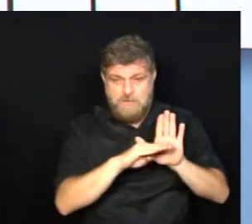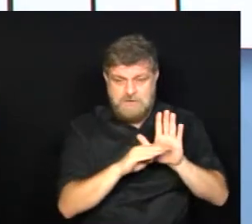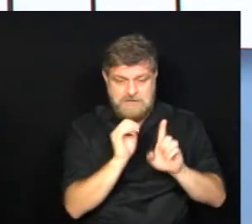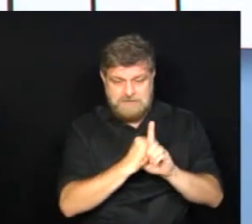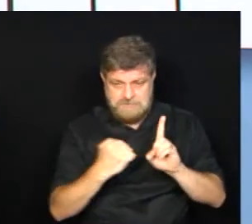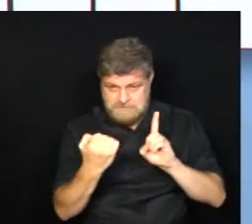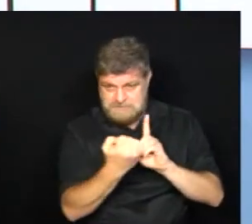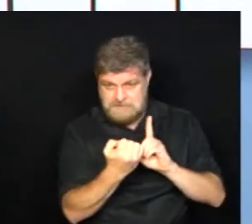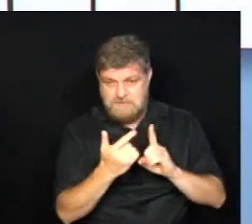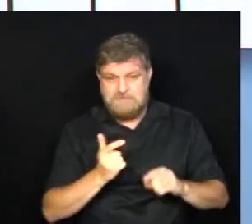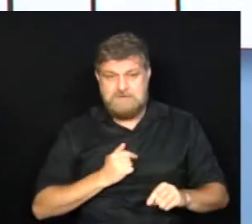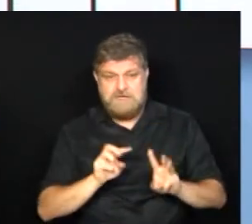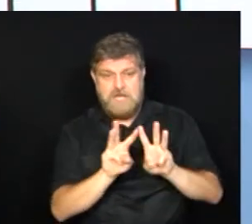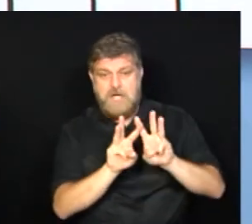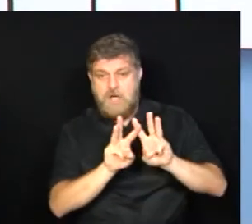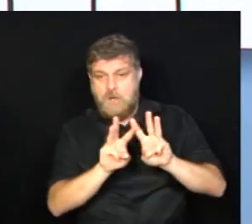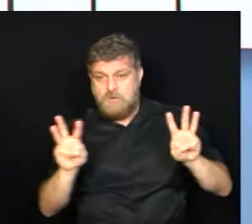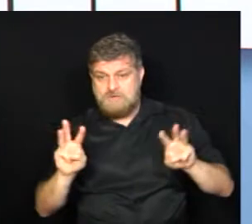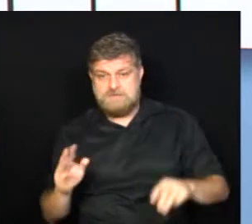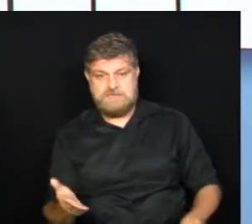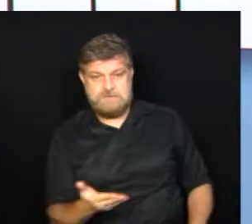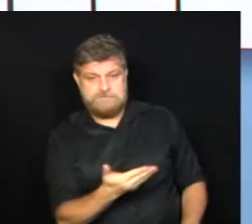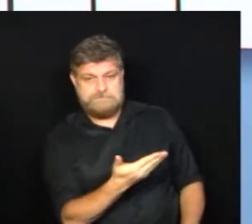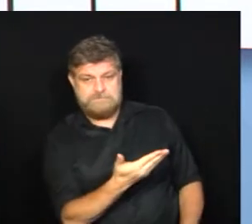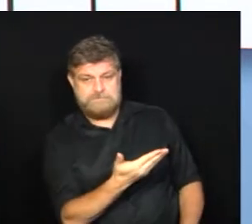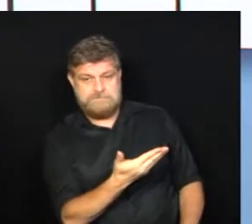Social, entre no site